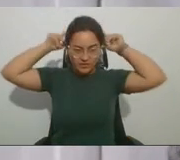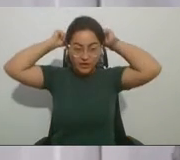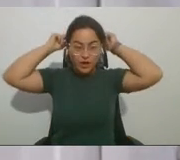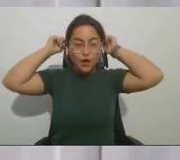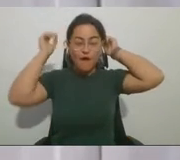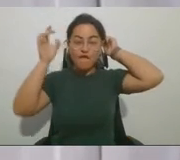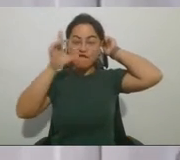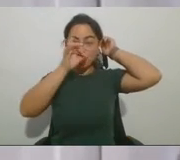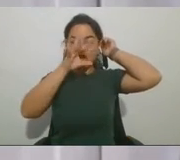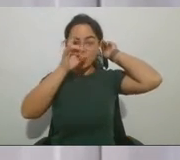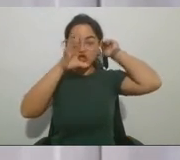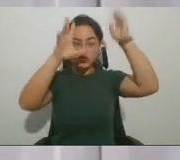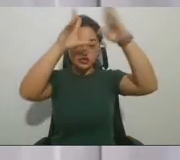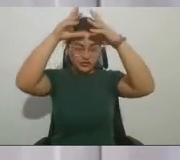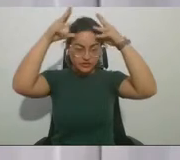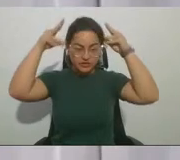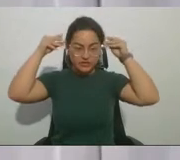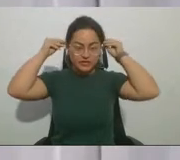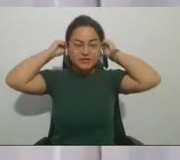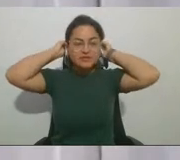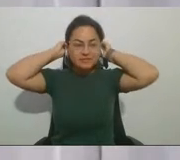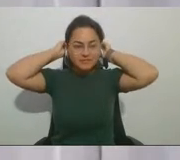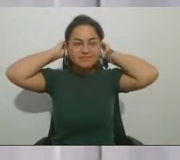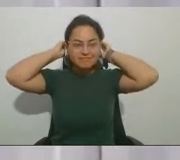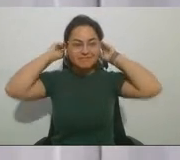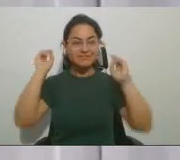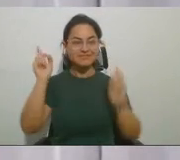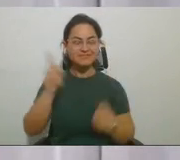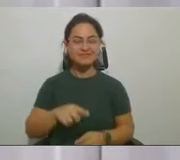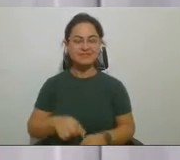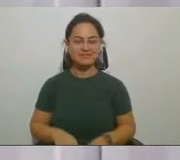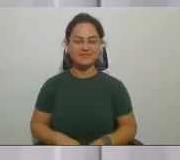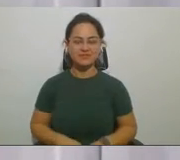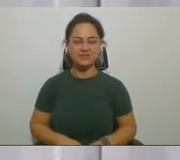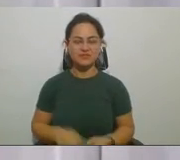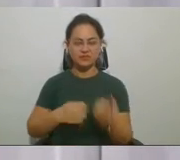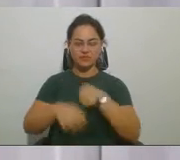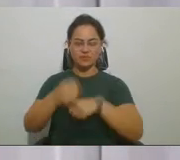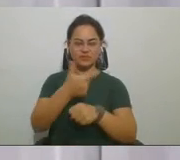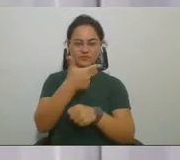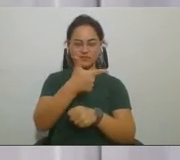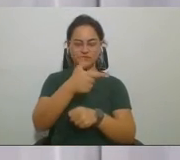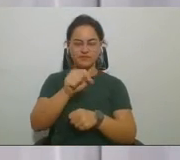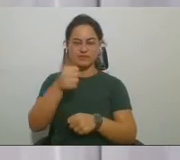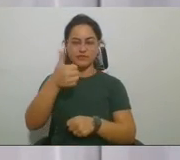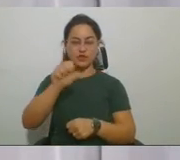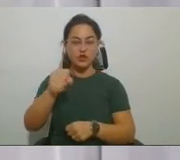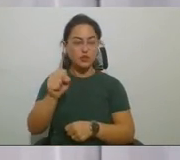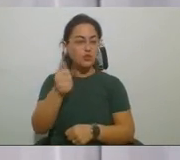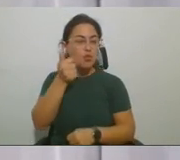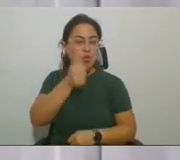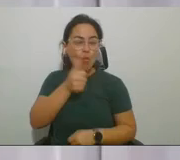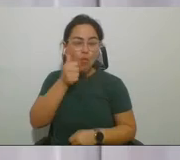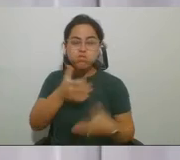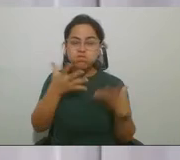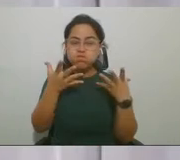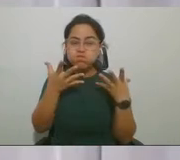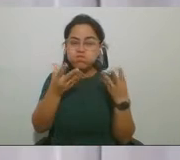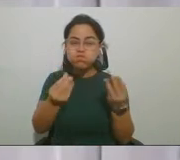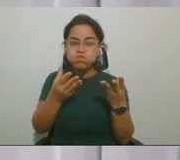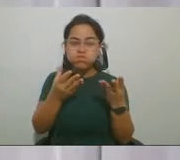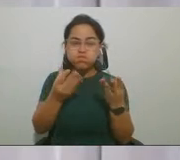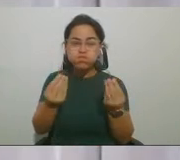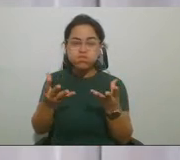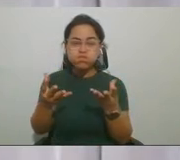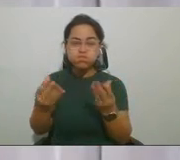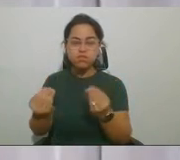e se nutriram na ocasião. 2018, eram milhares e milhares de